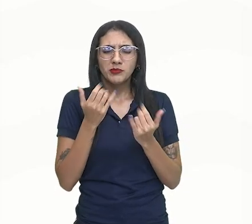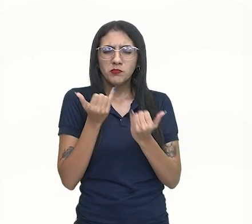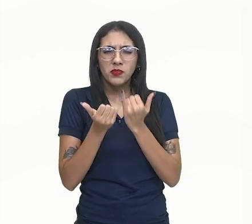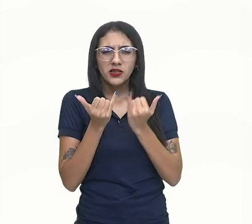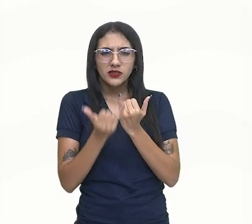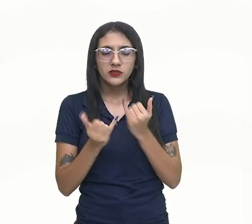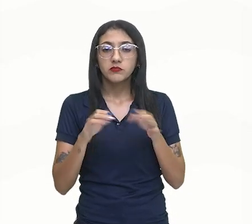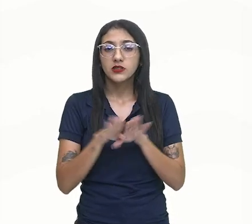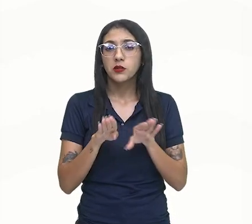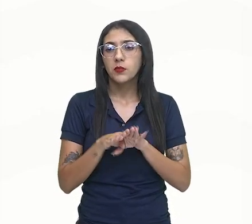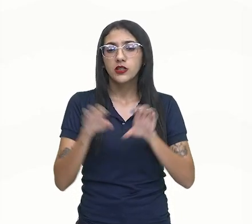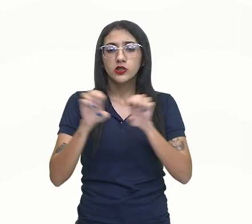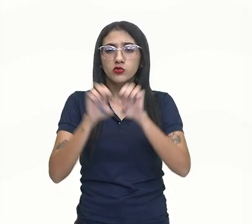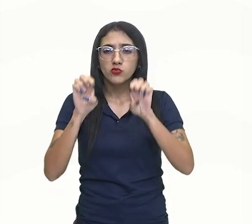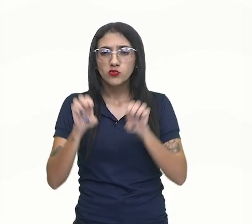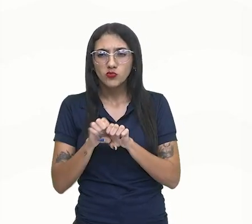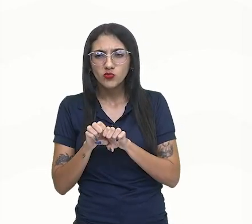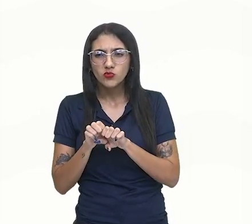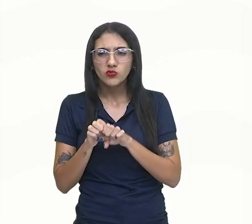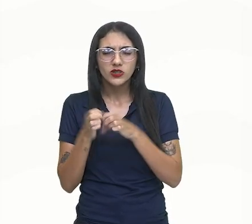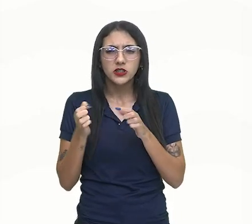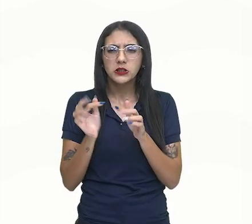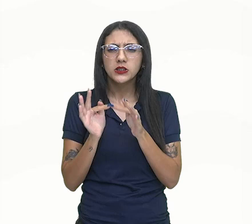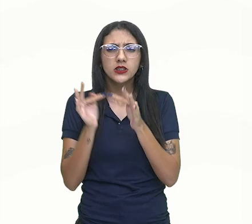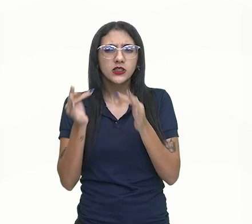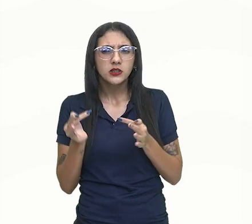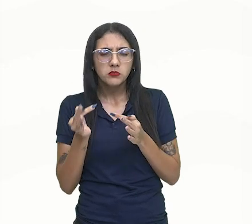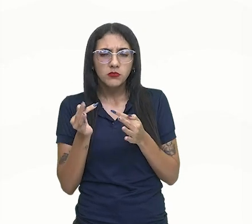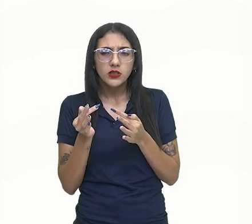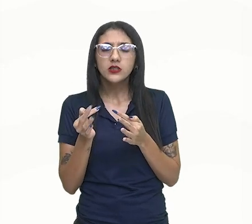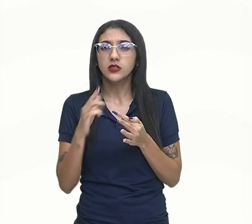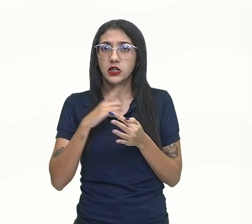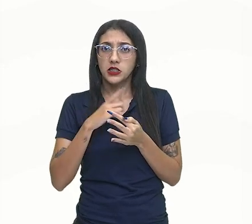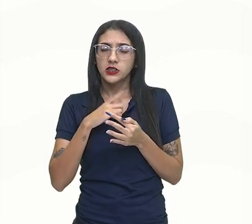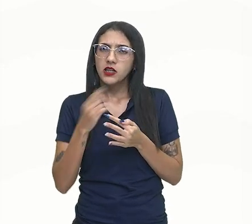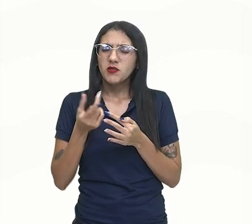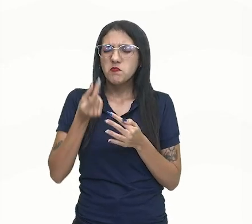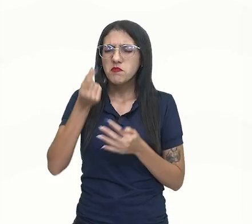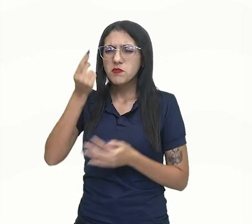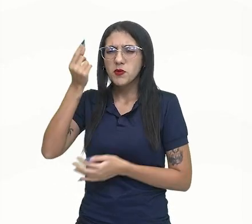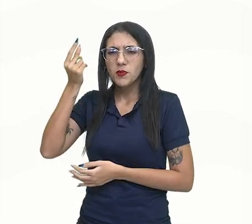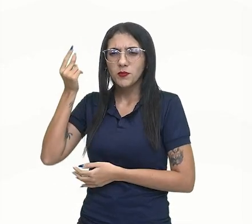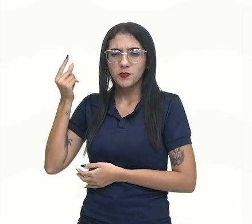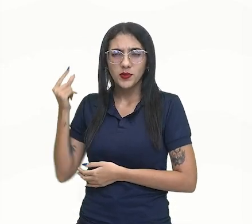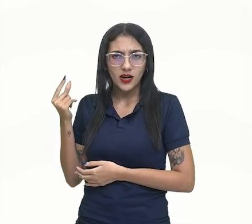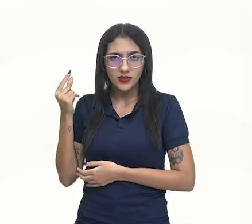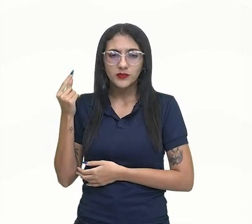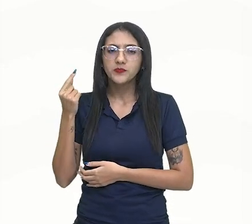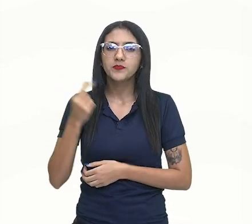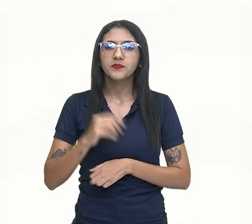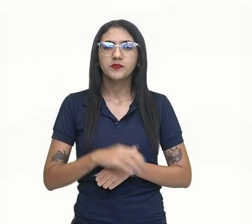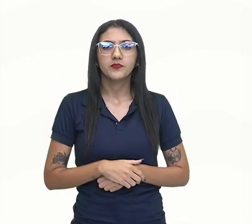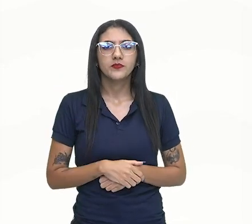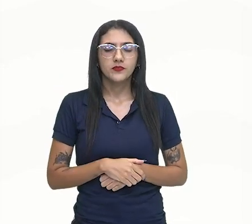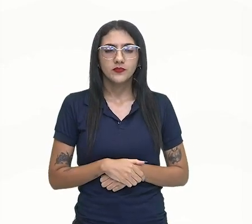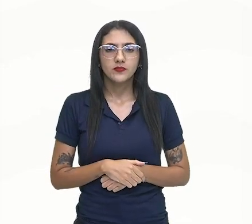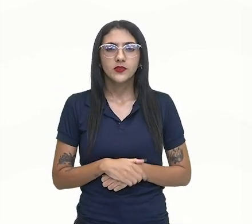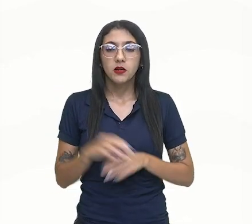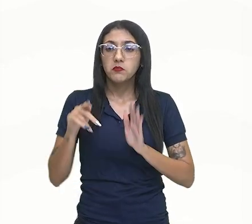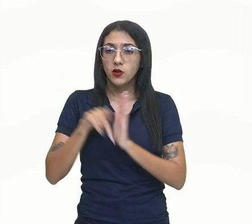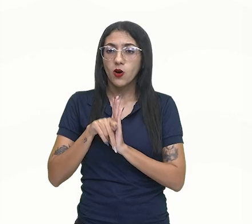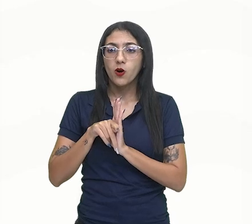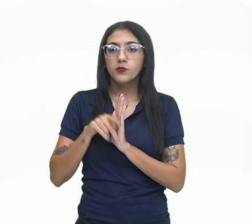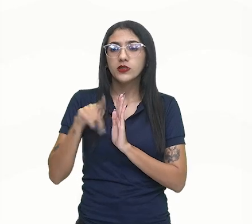parecidas, as estruturas vestigiais que vieram a partir de ancestrais, mesmo sem uso,